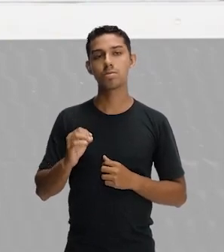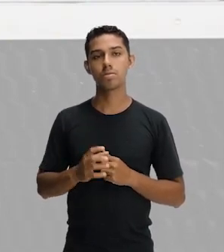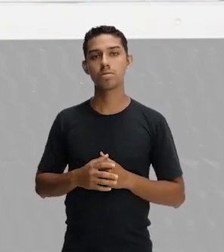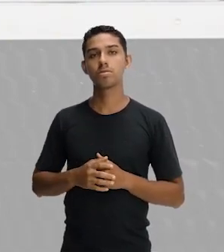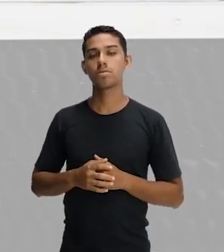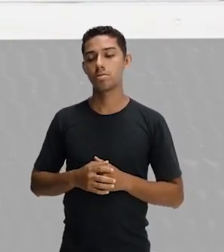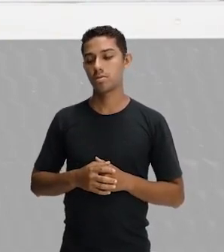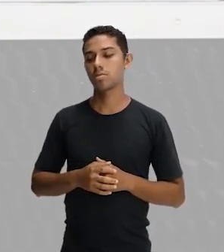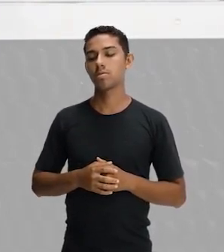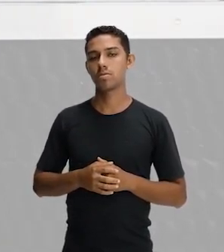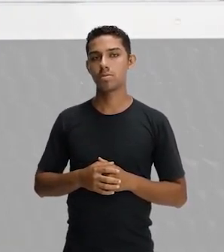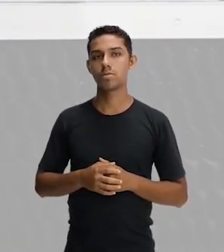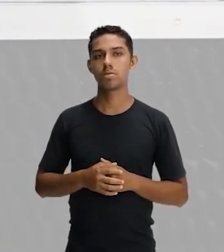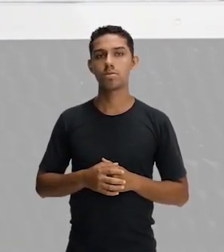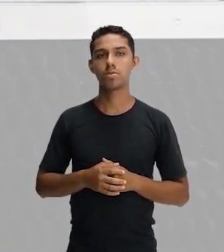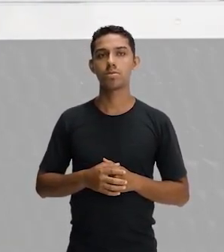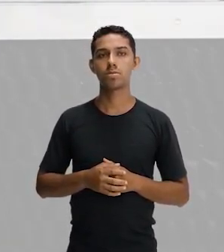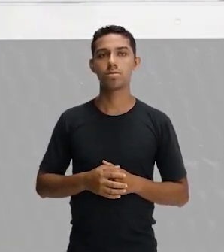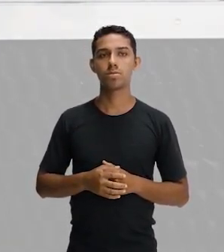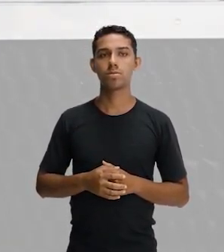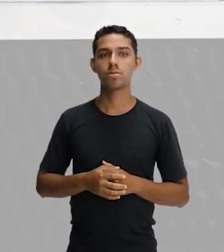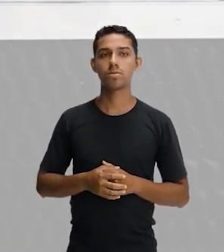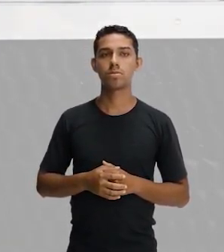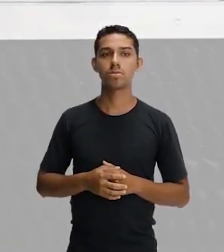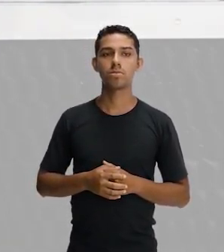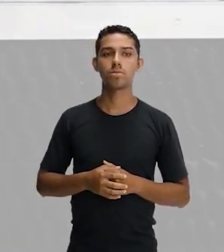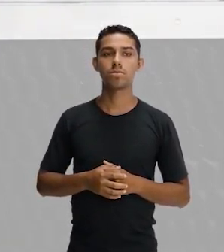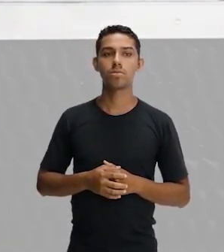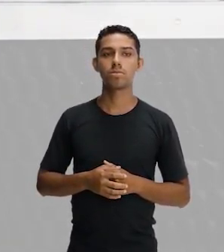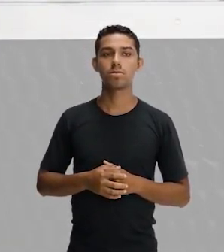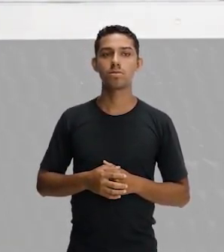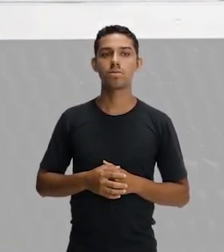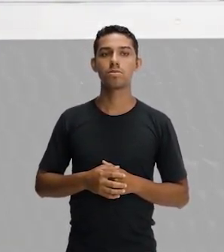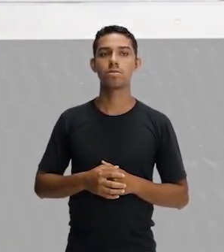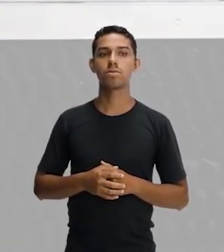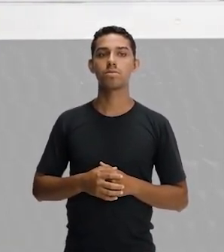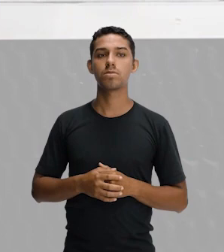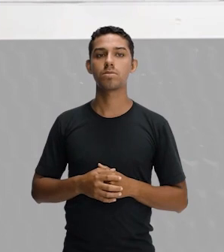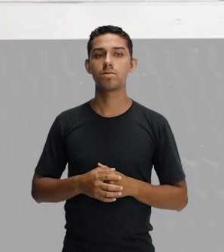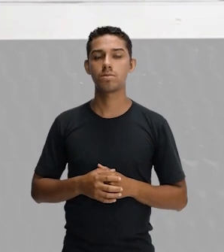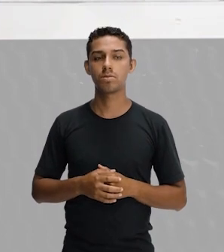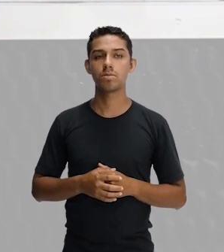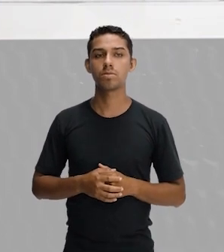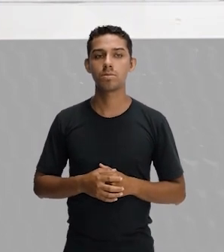resposta será os 60, né? 60